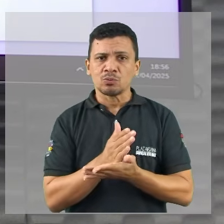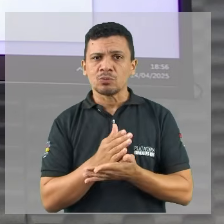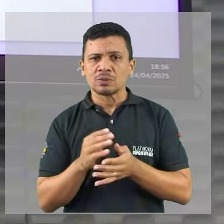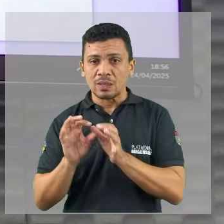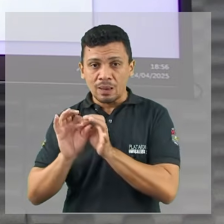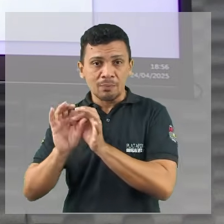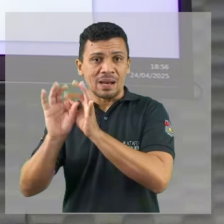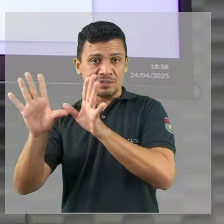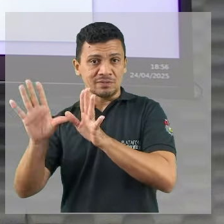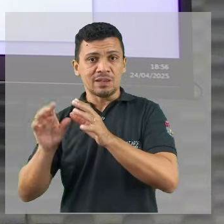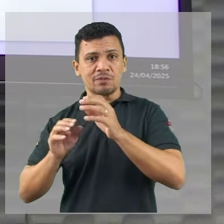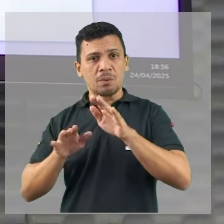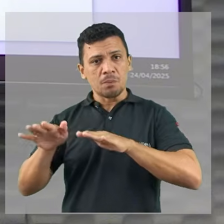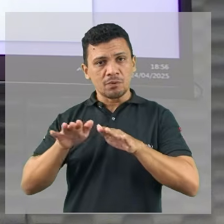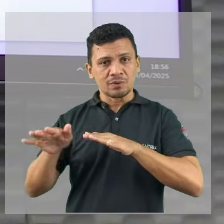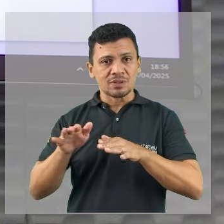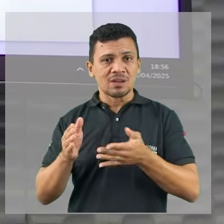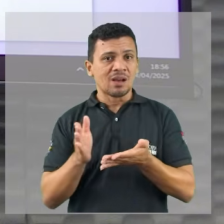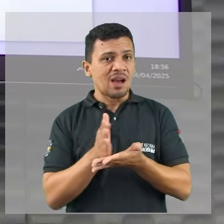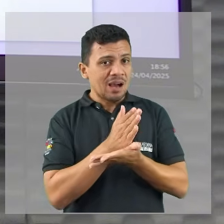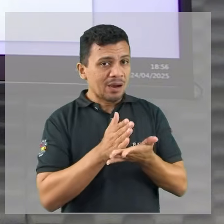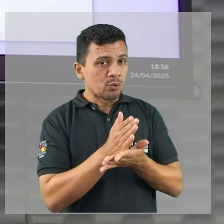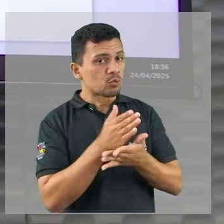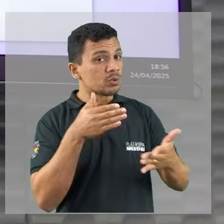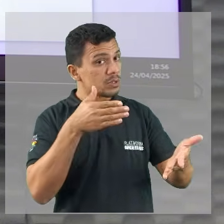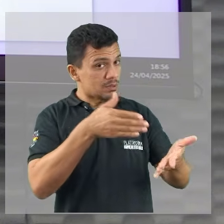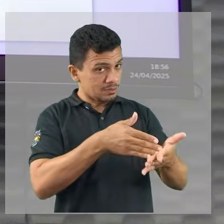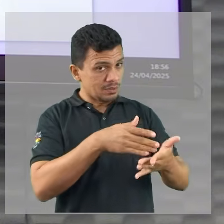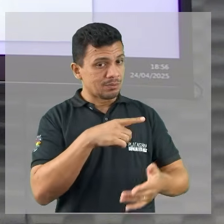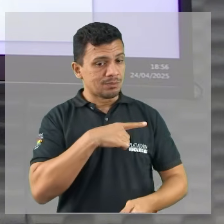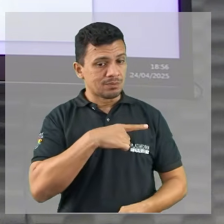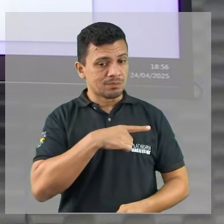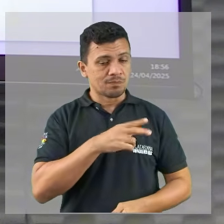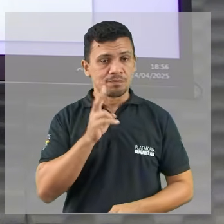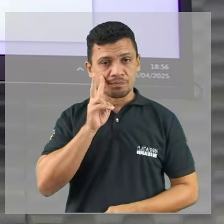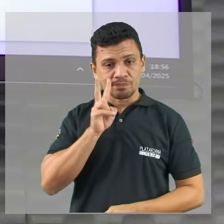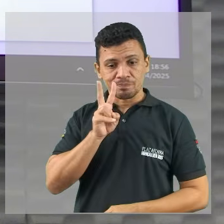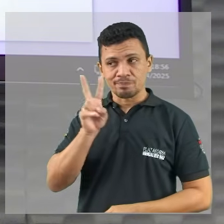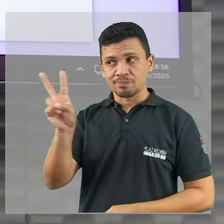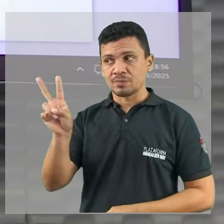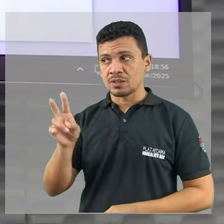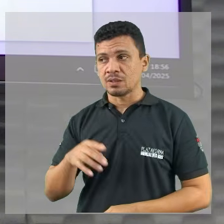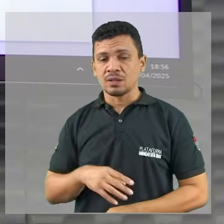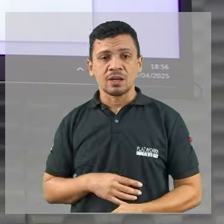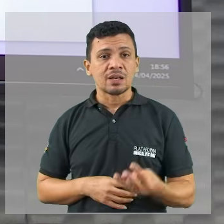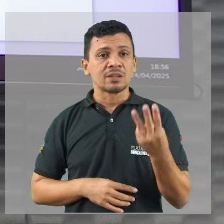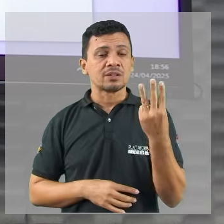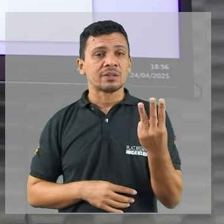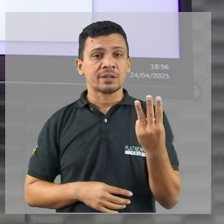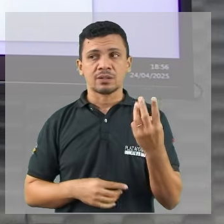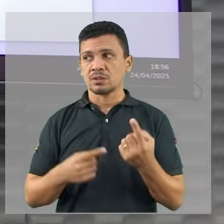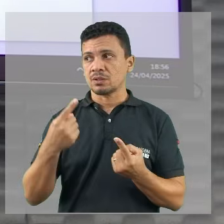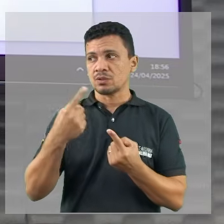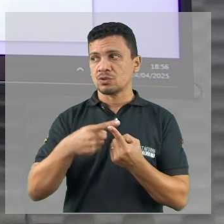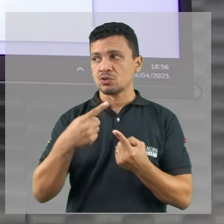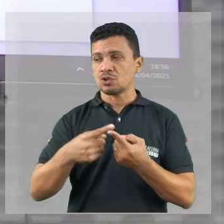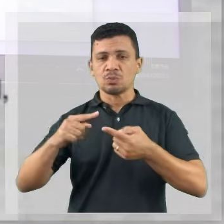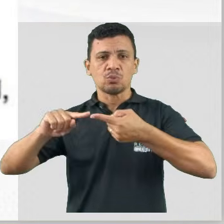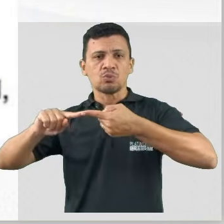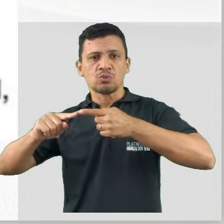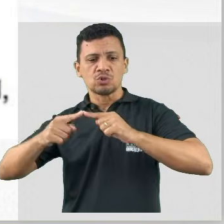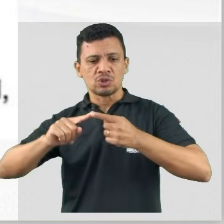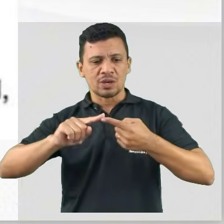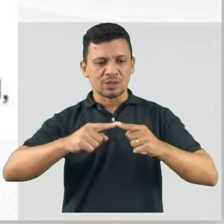livre, outras nem tanto, tá? Como a gente pode ver aqui. Então a gente trouxe esses 3 tipos de